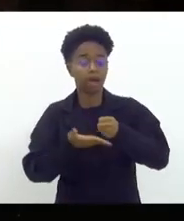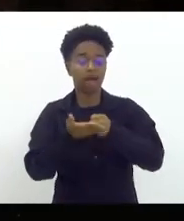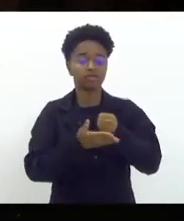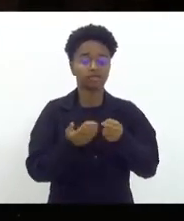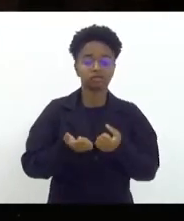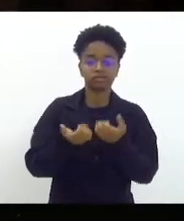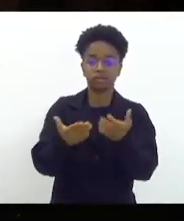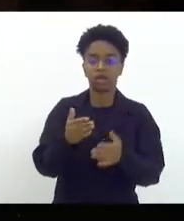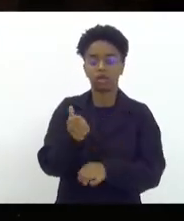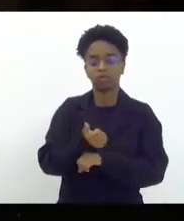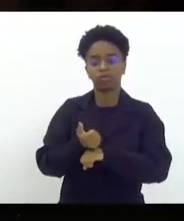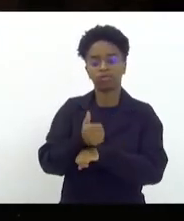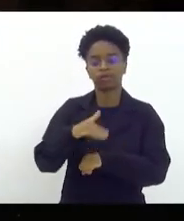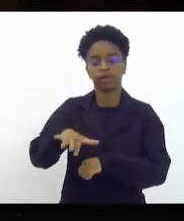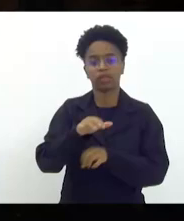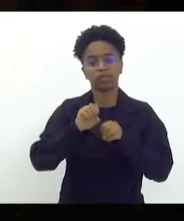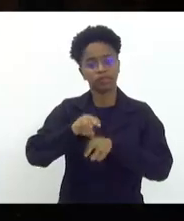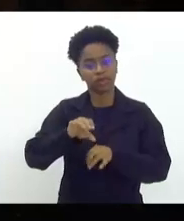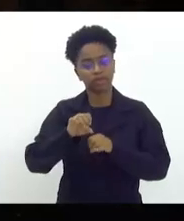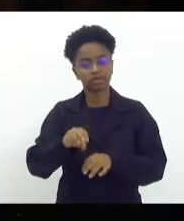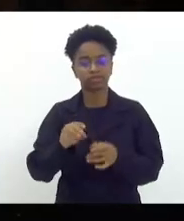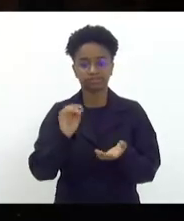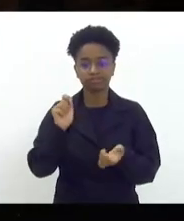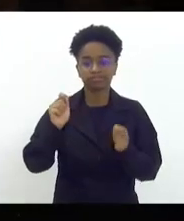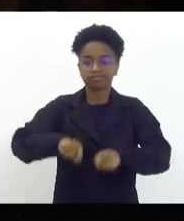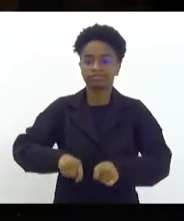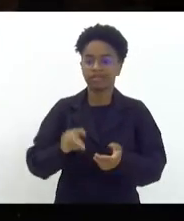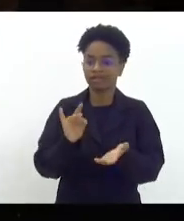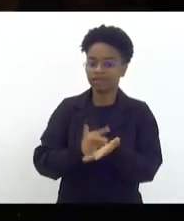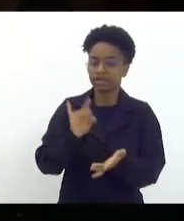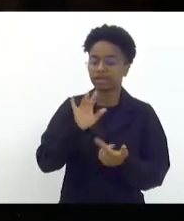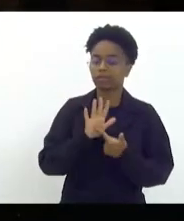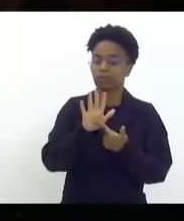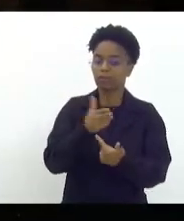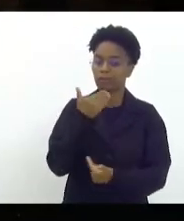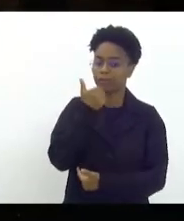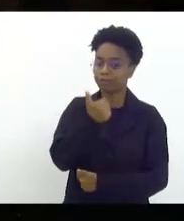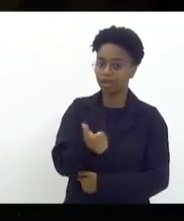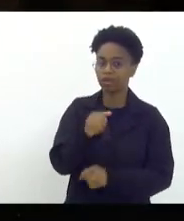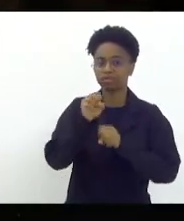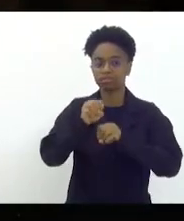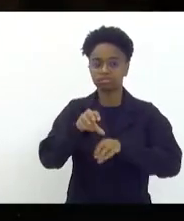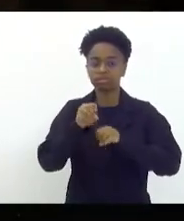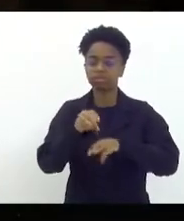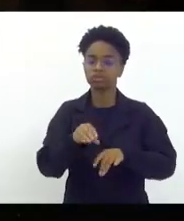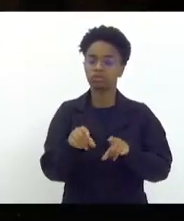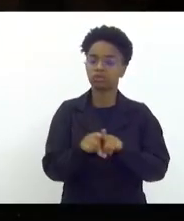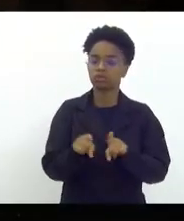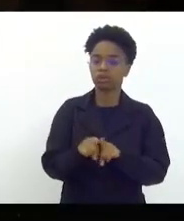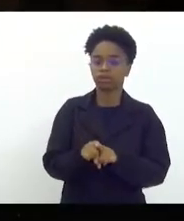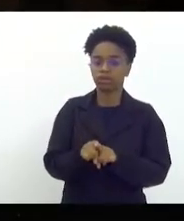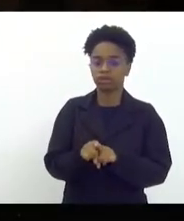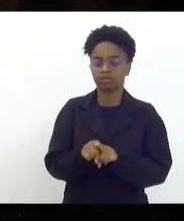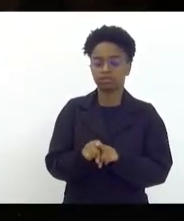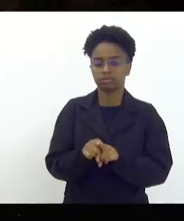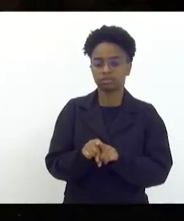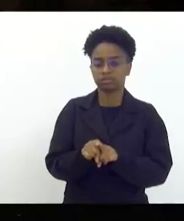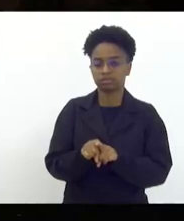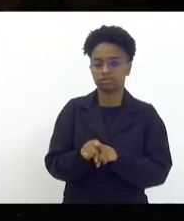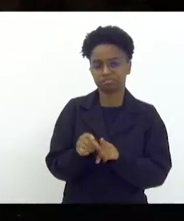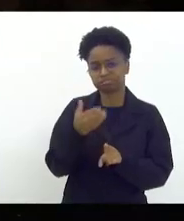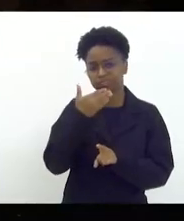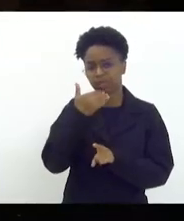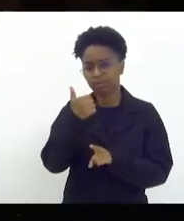profissionais da educação que possa se refletir na melhoria do ensino empregado e também um